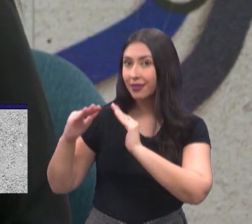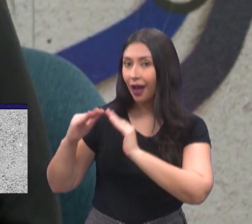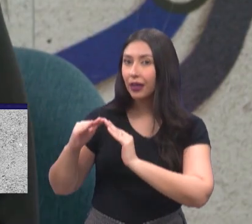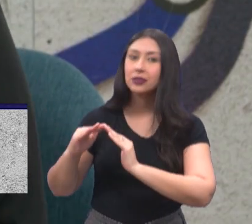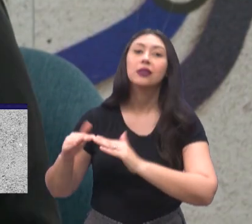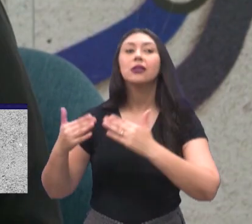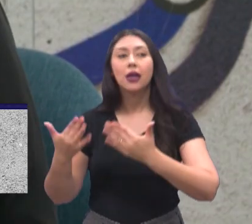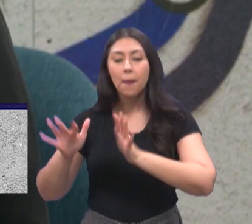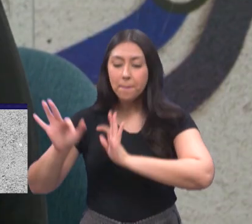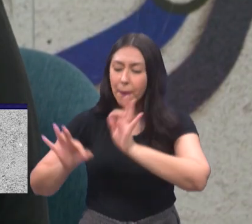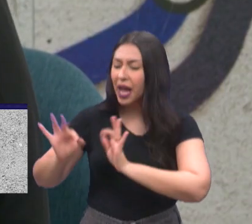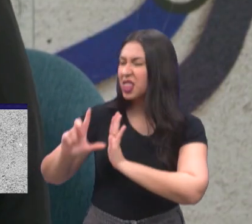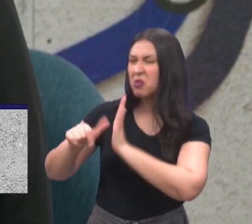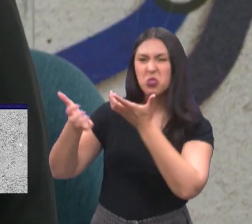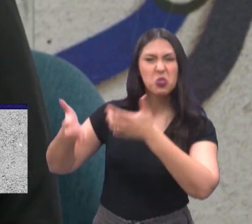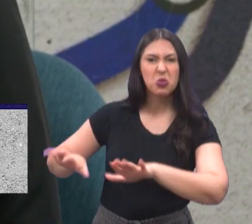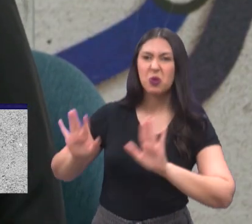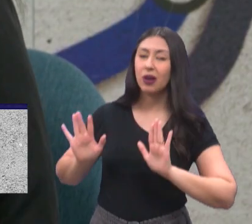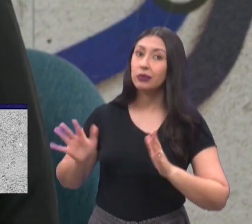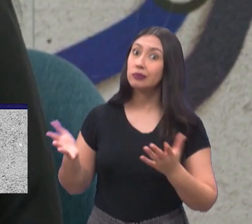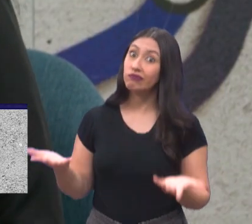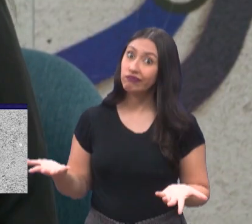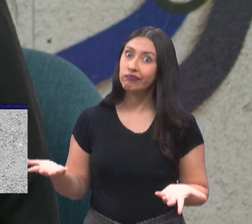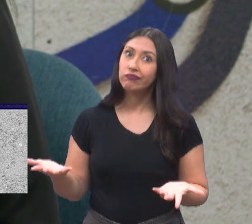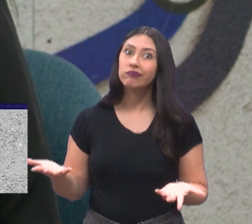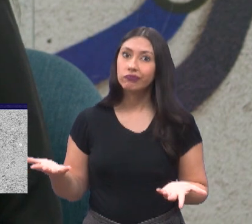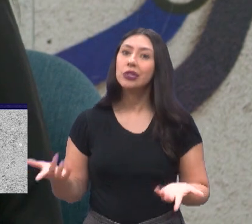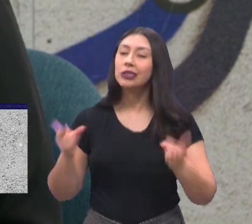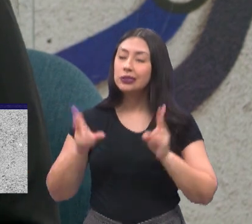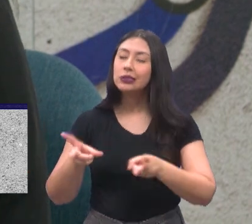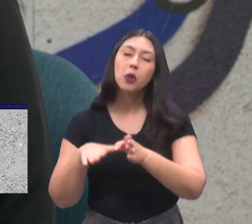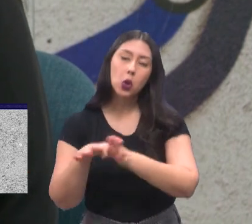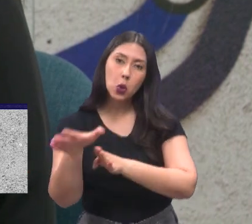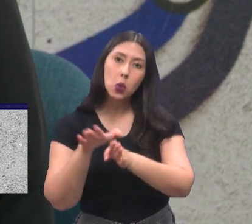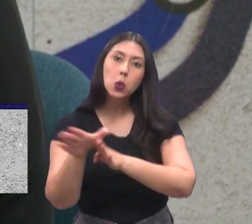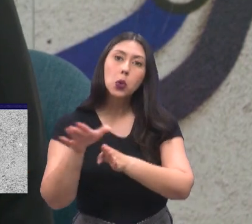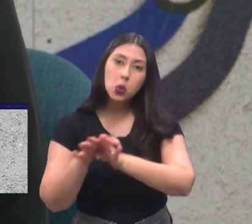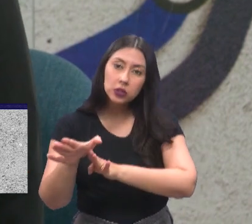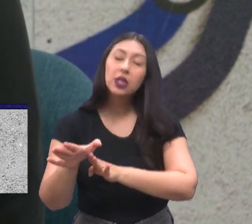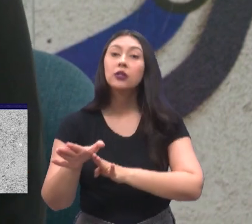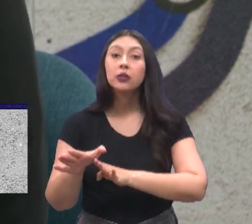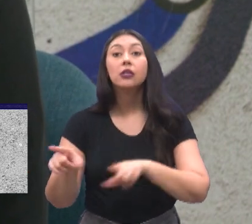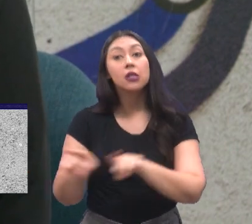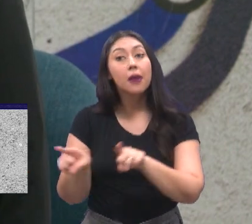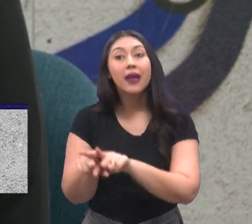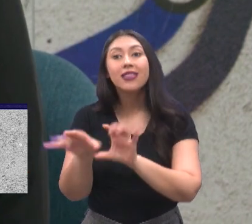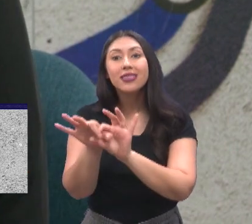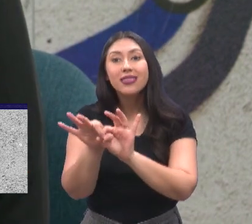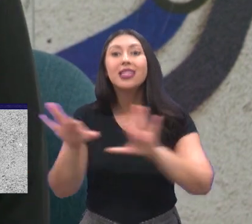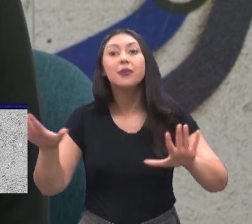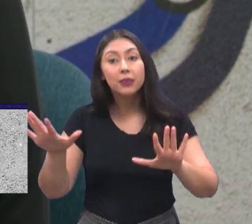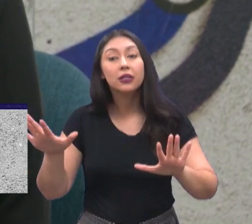tudo e depois você não quer mais, né? Então eu sempre indico isso para o meu aluno. e também dou a liberdade para ele vir